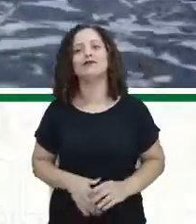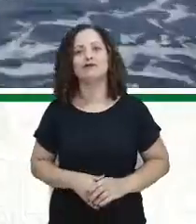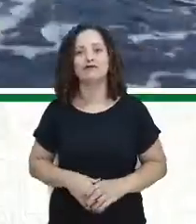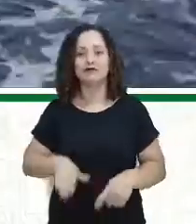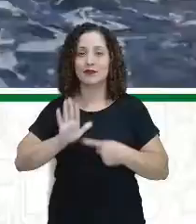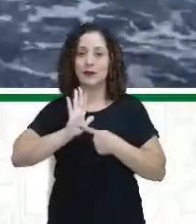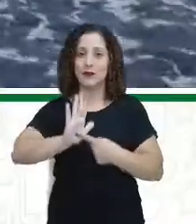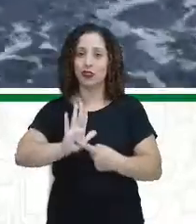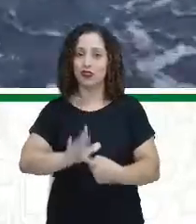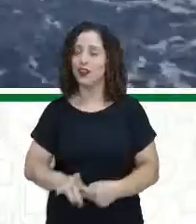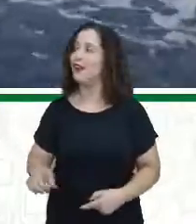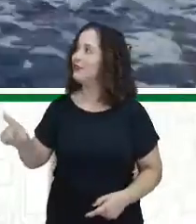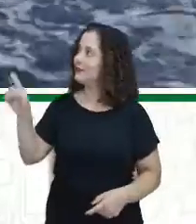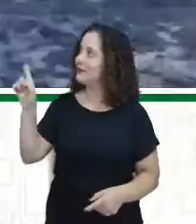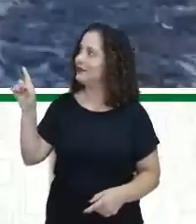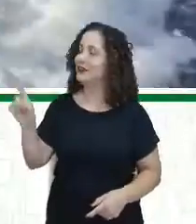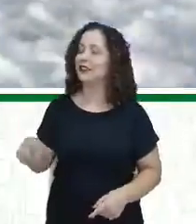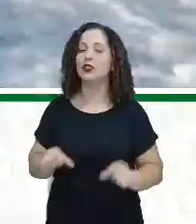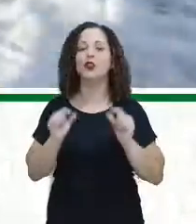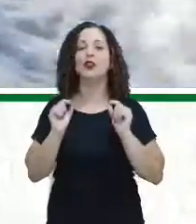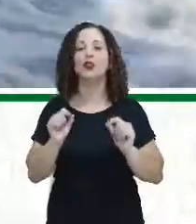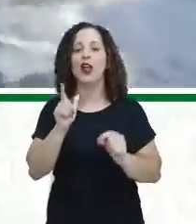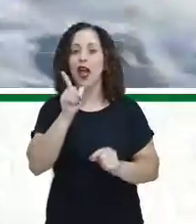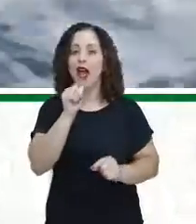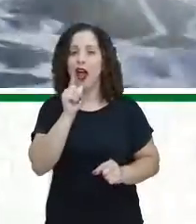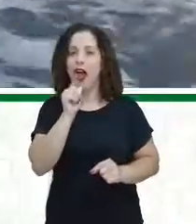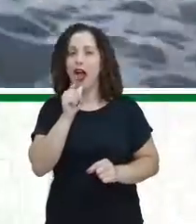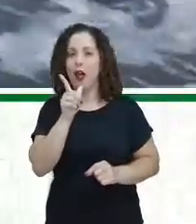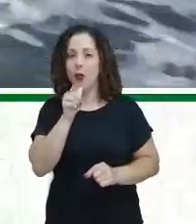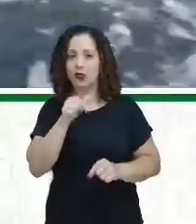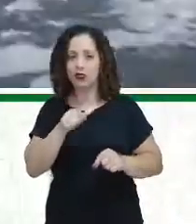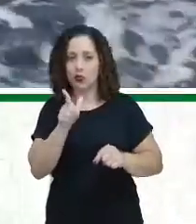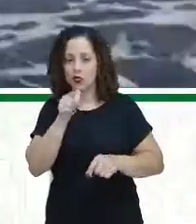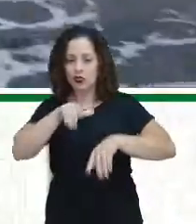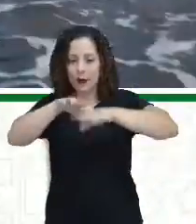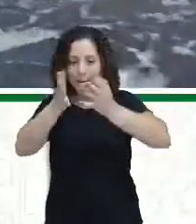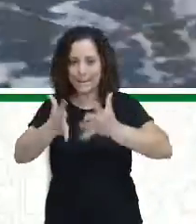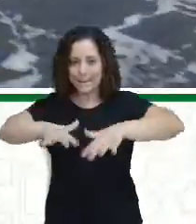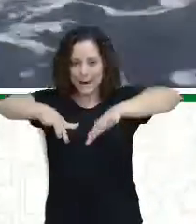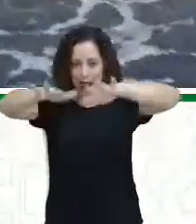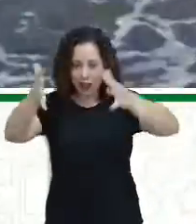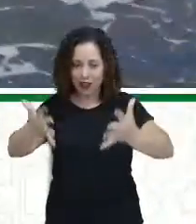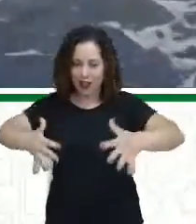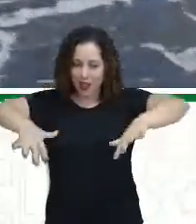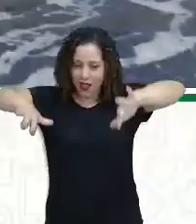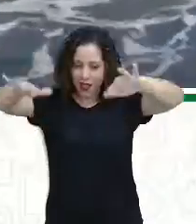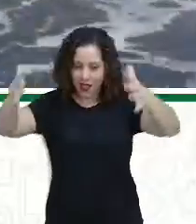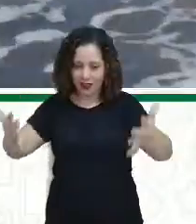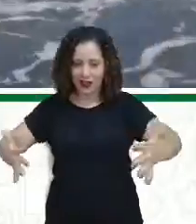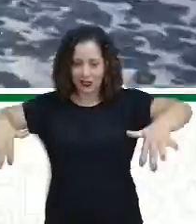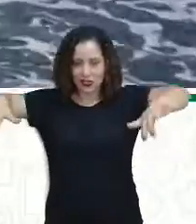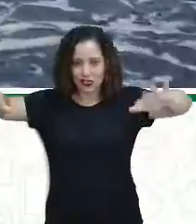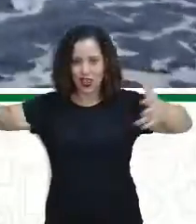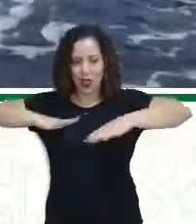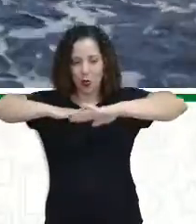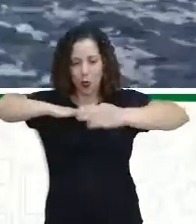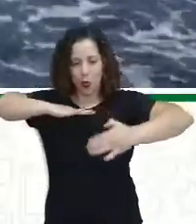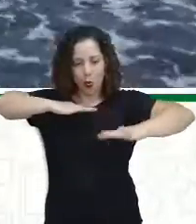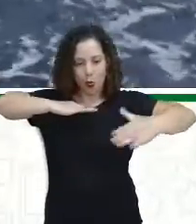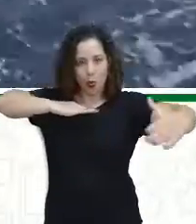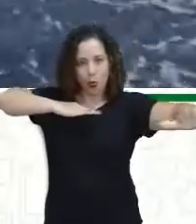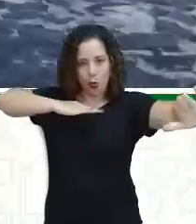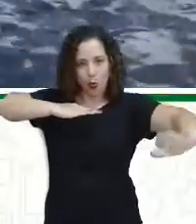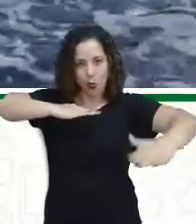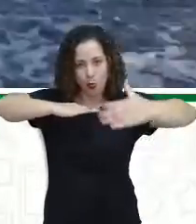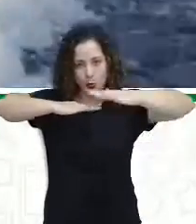estou mostrando aí na tela a água dos oceanos, eu encontro ela em estado líquido. Mas essa